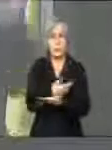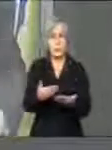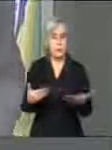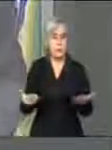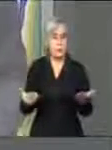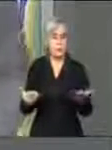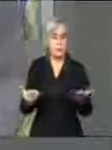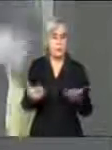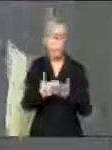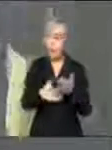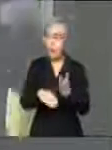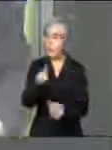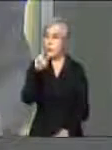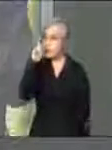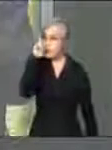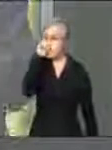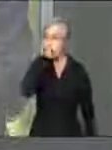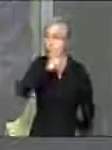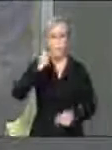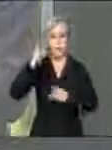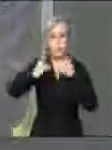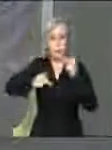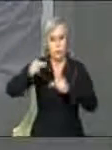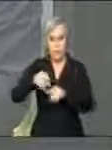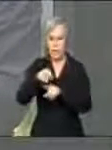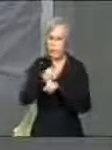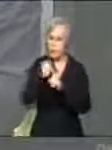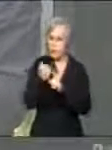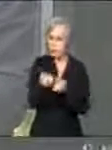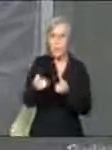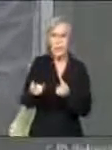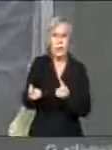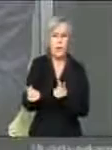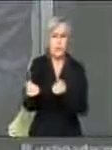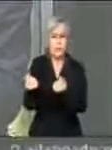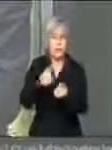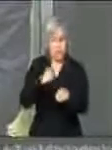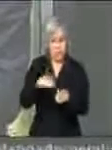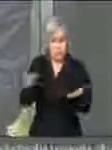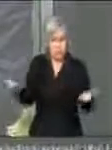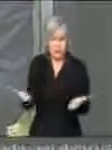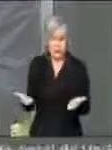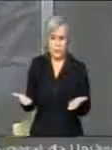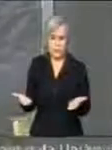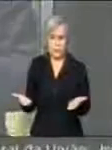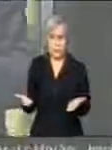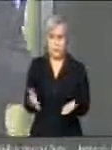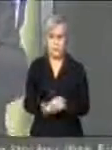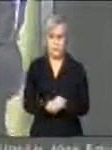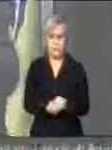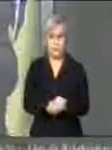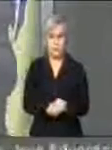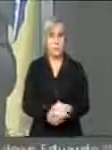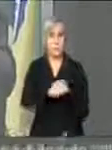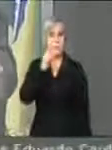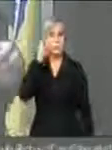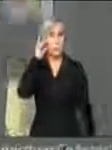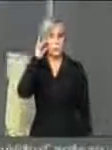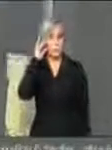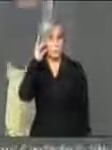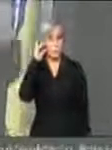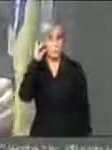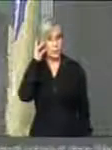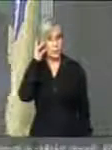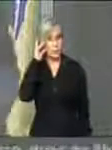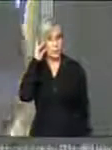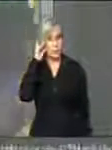as dificuldades políticas, sociais e econômicas que atravessamos hoje. Dilma herdou